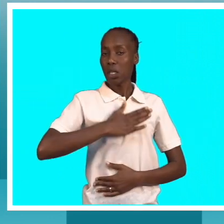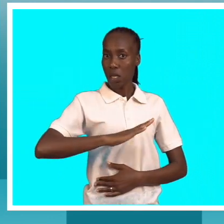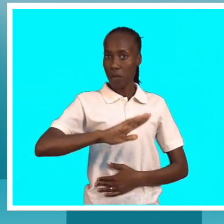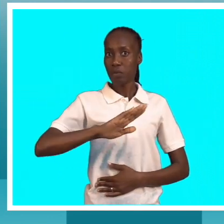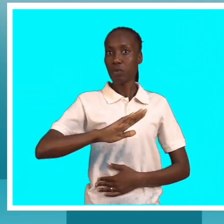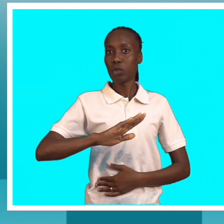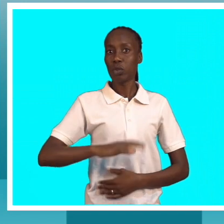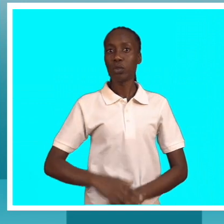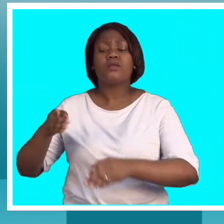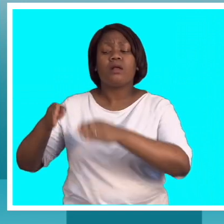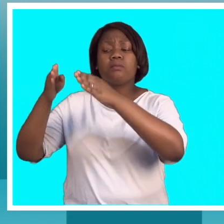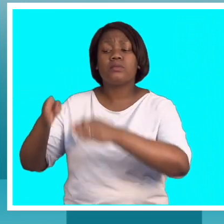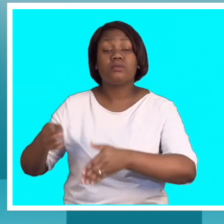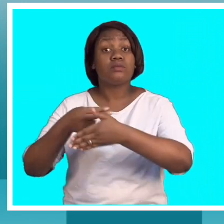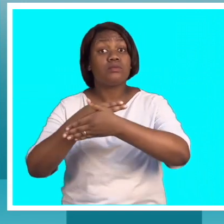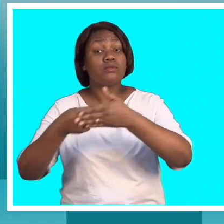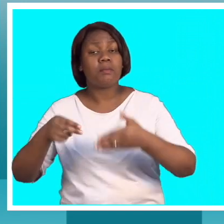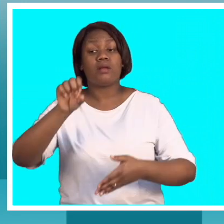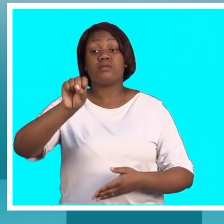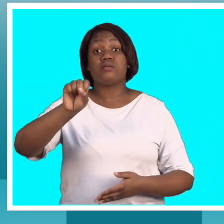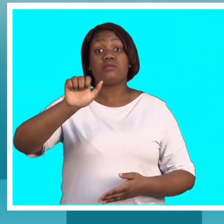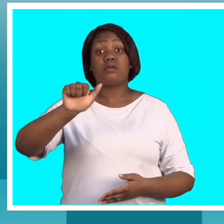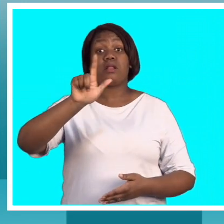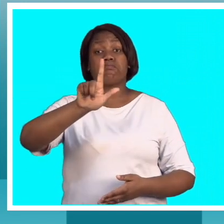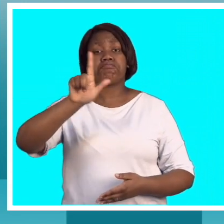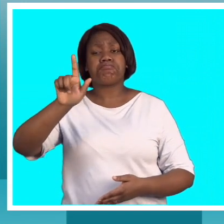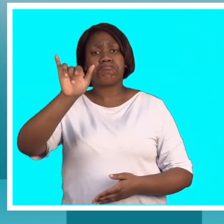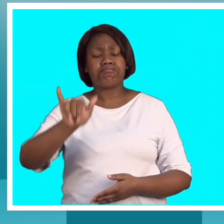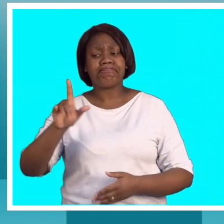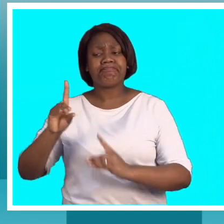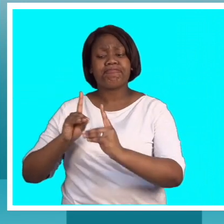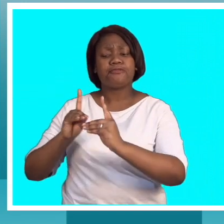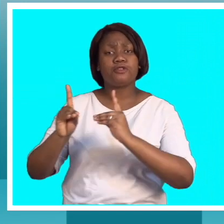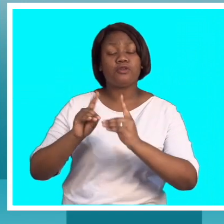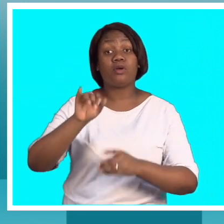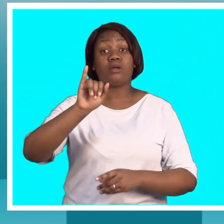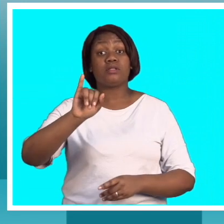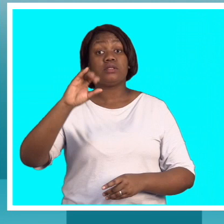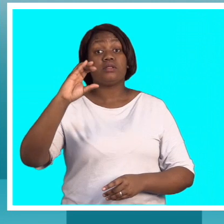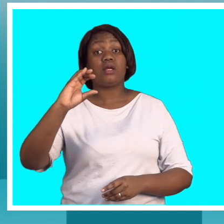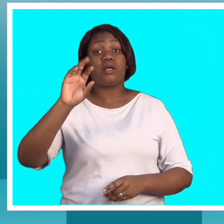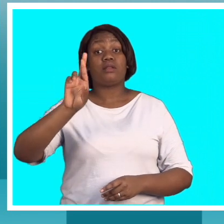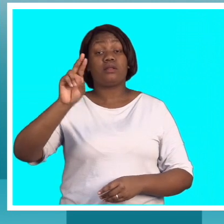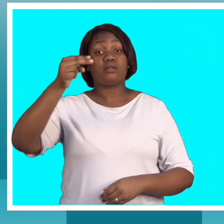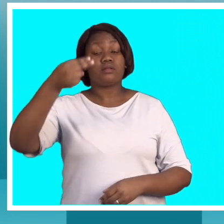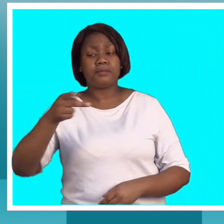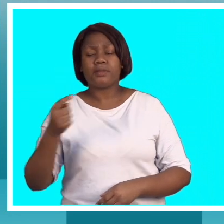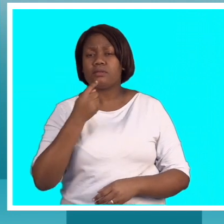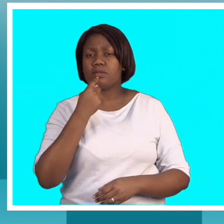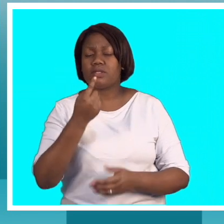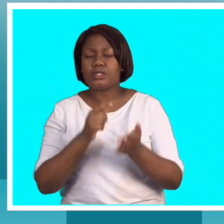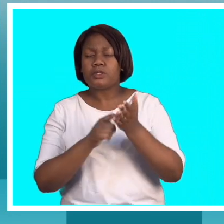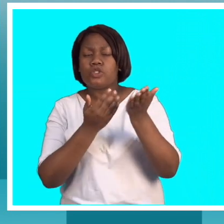resultados desejados. Sally Griffin, diretora do ICRH, sigla em inglesa que